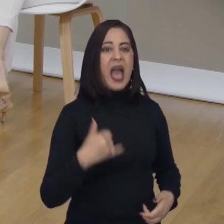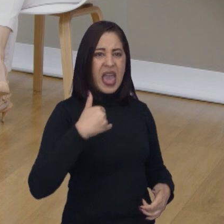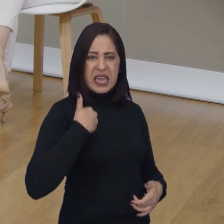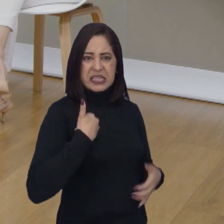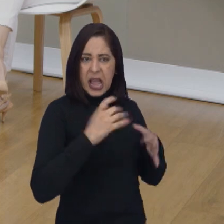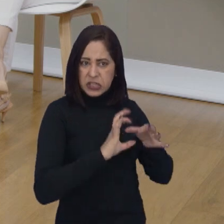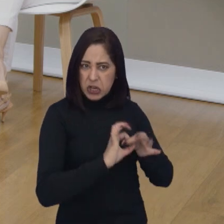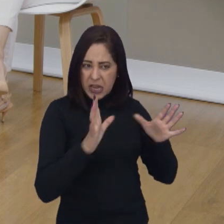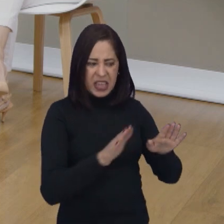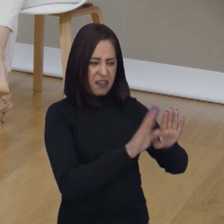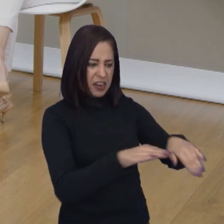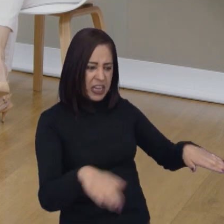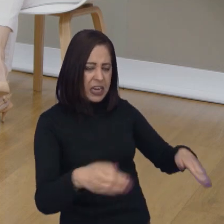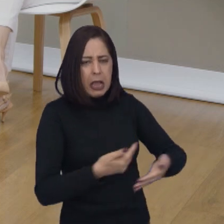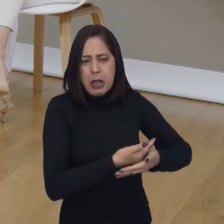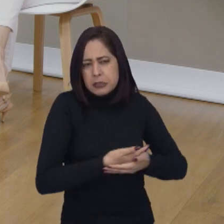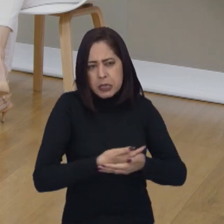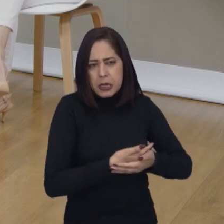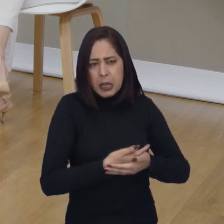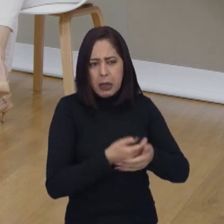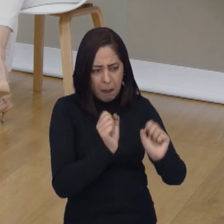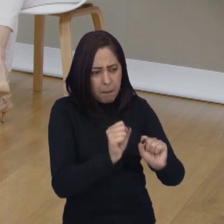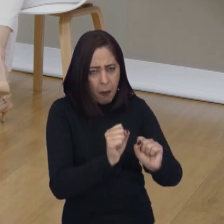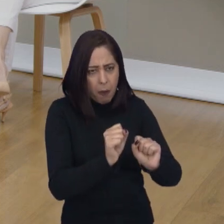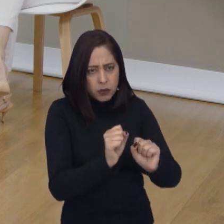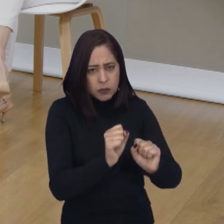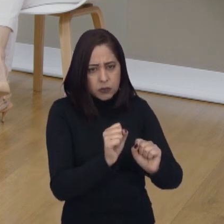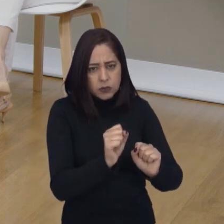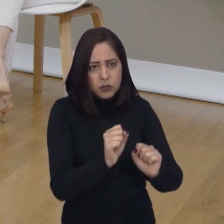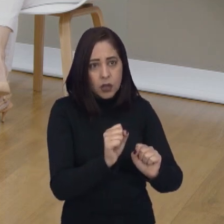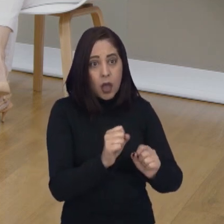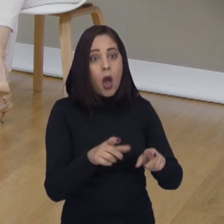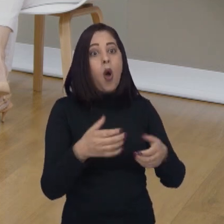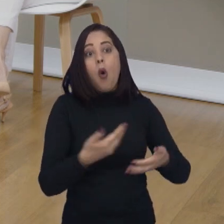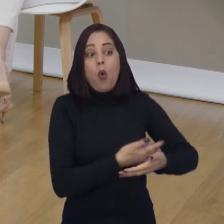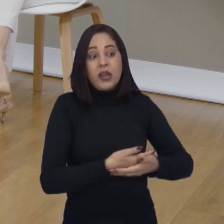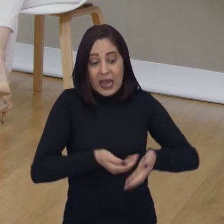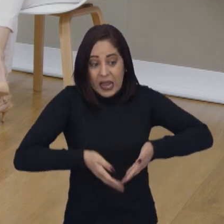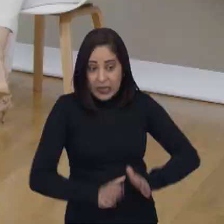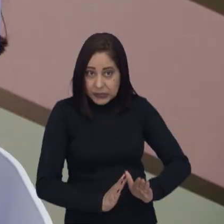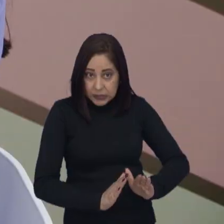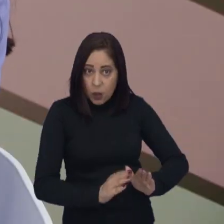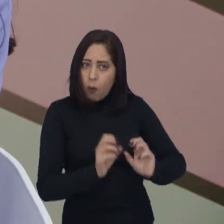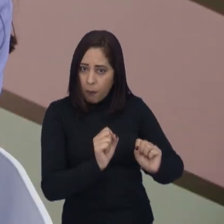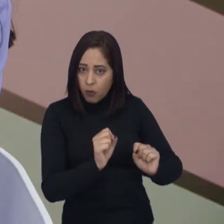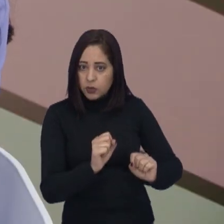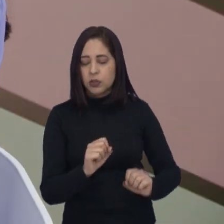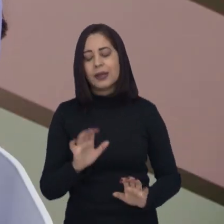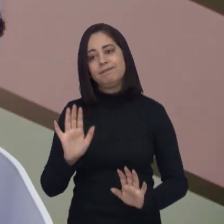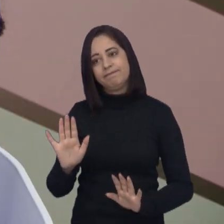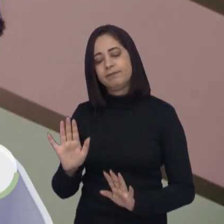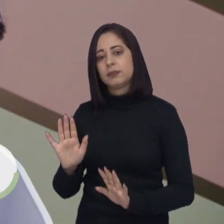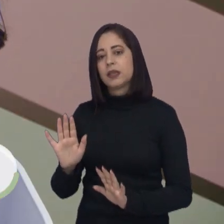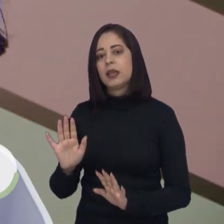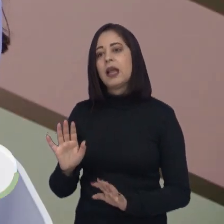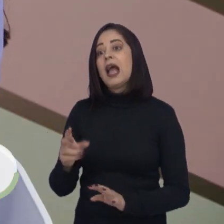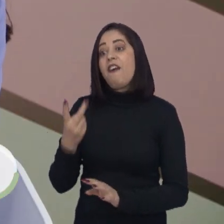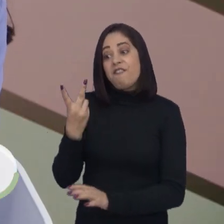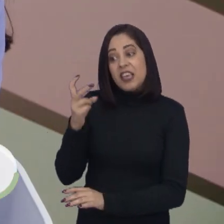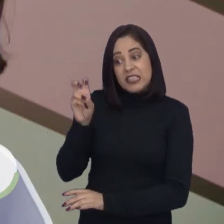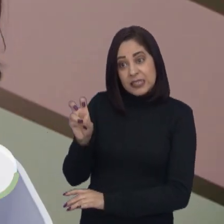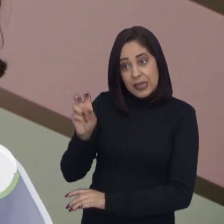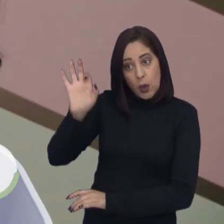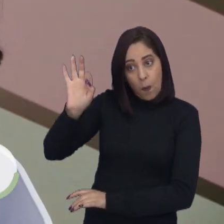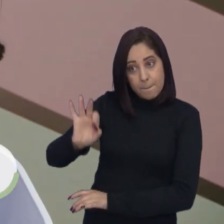etária? Crianças, bebês? Qualquer faixa etária. O bebê pode etária. nascer com vitiligo? Geralmente, 25%